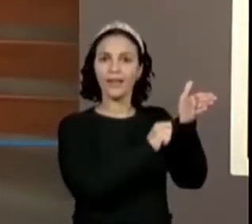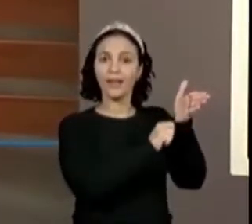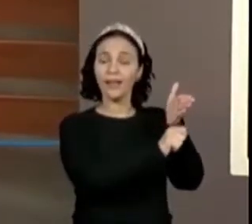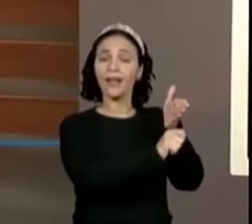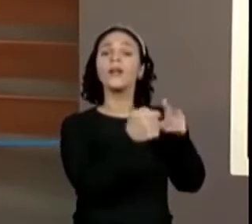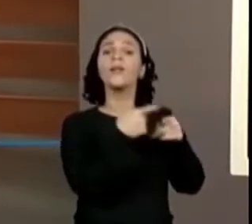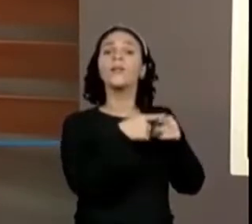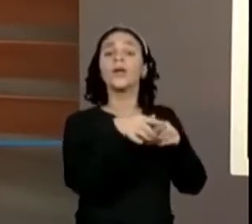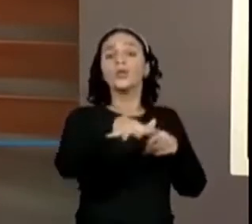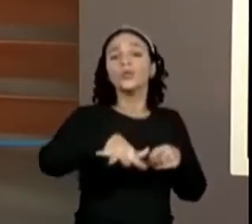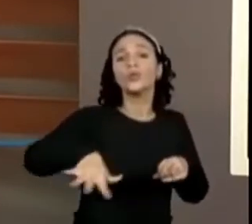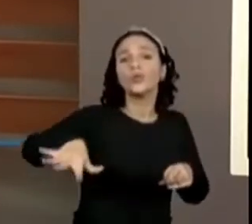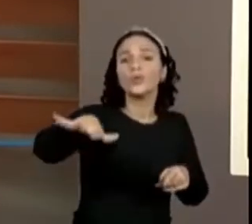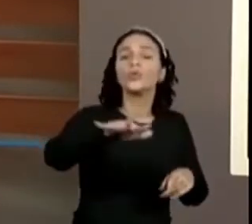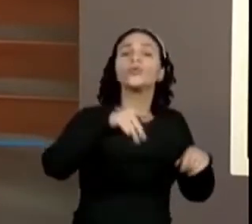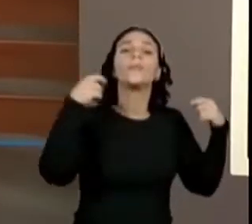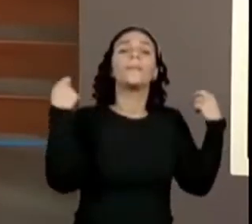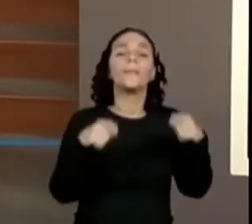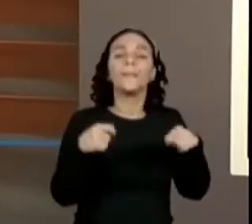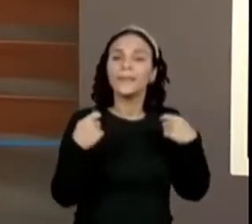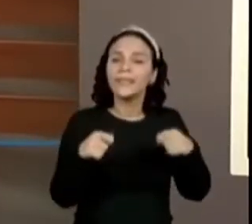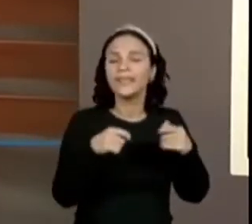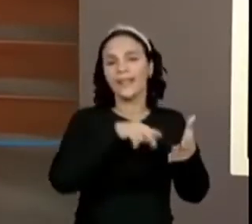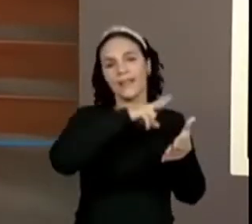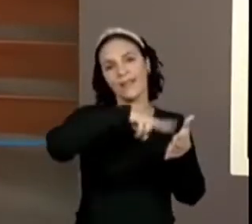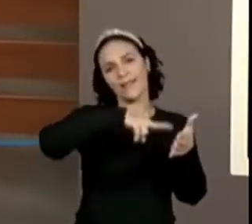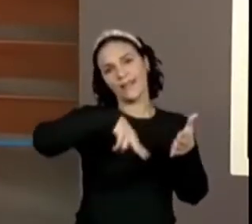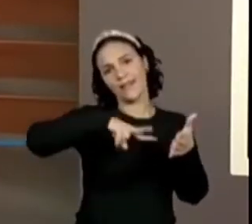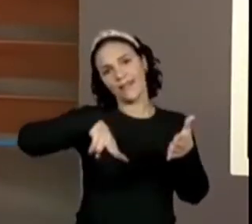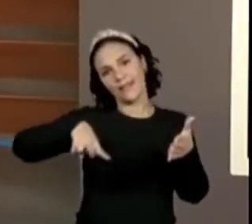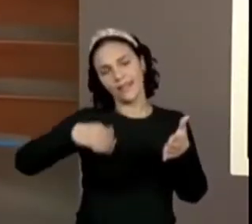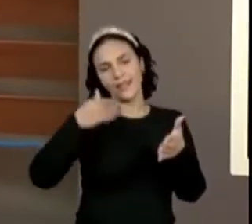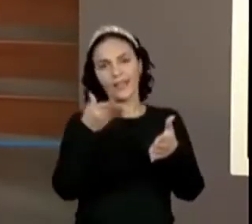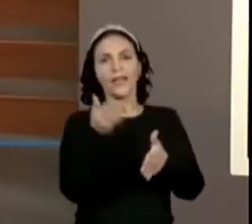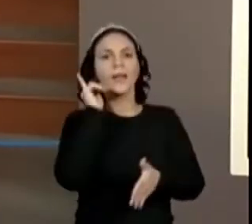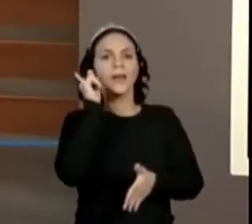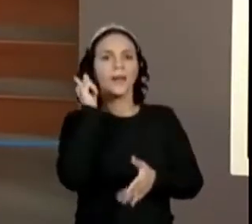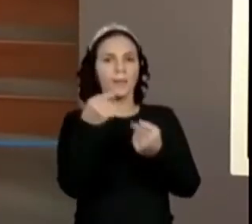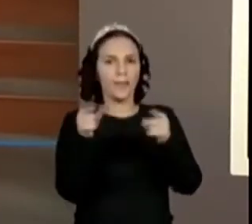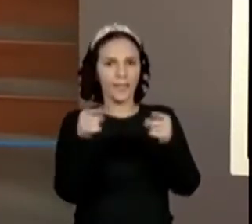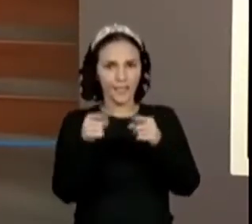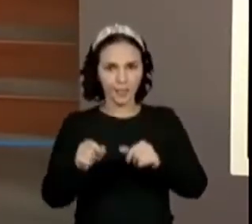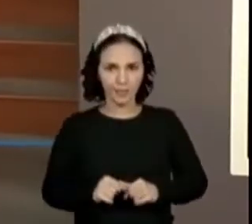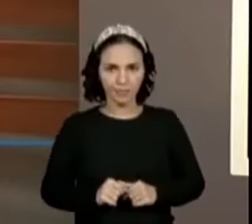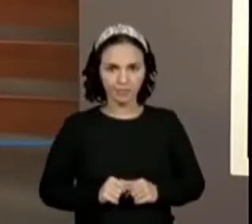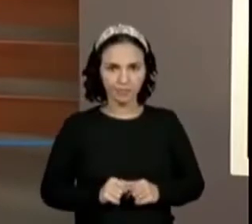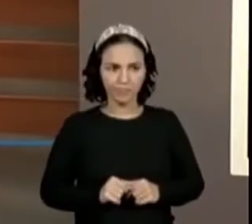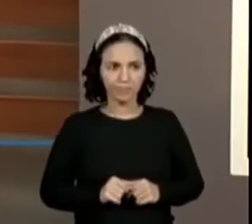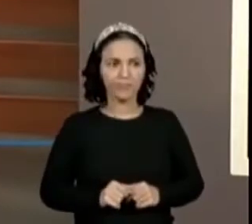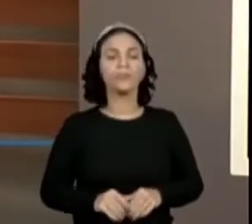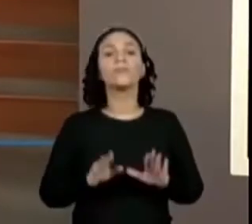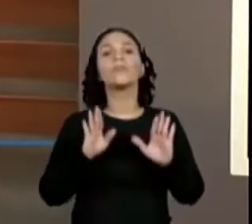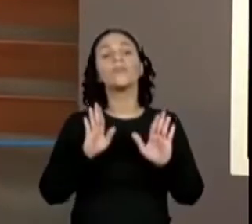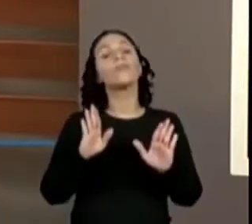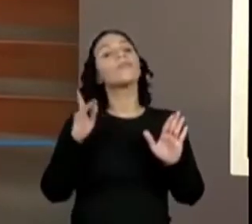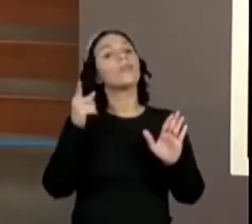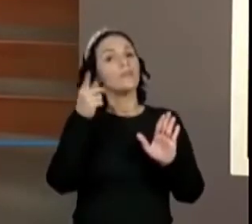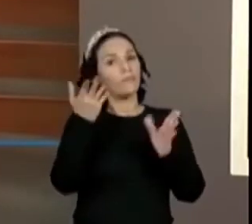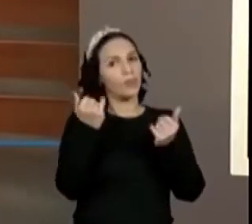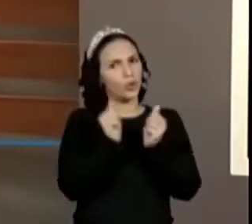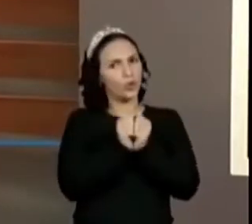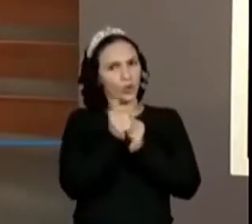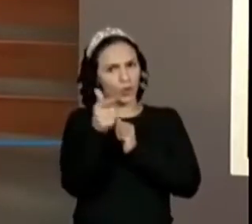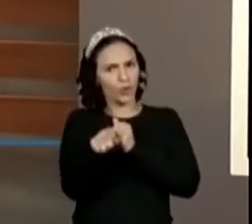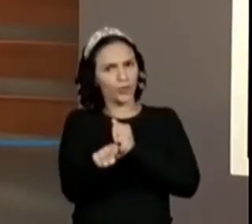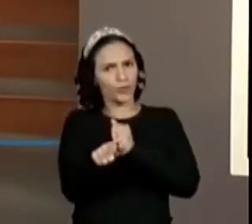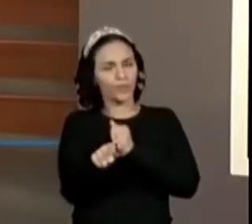todos tenham contato com a leitura dessa parlenda. E ao mesmo tempo, perceba o que está escrito. Então vamos lá junto